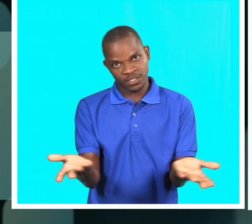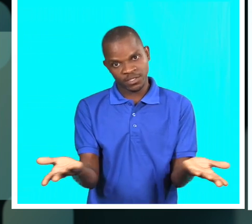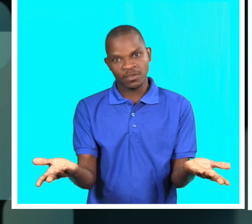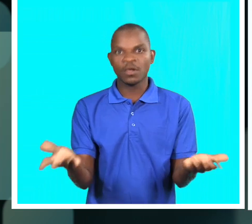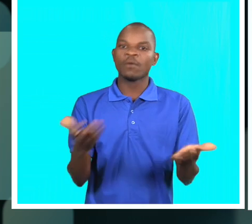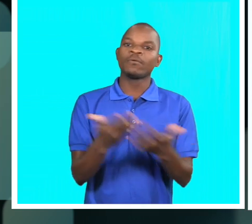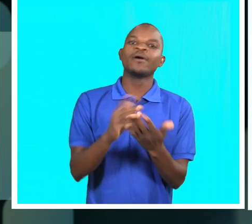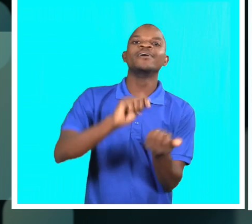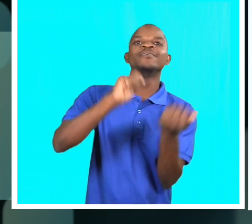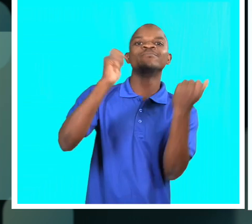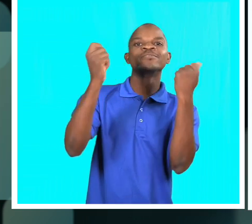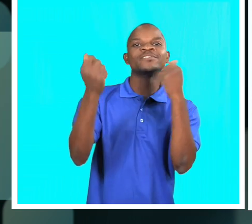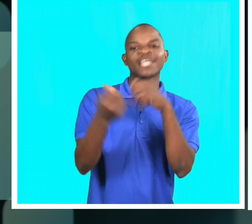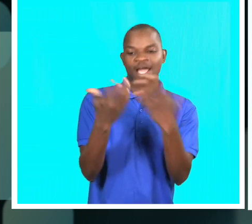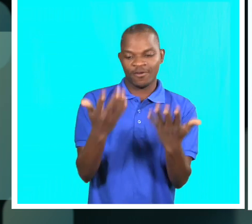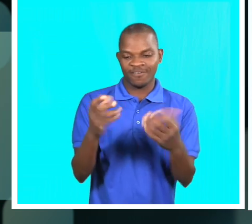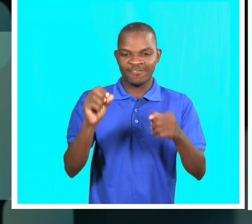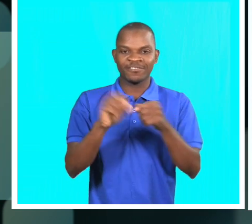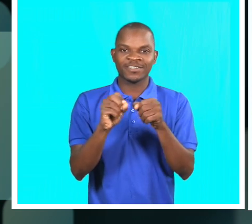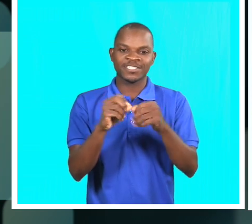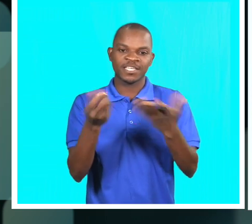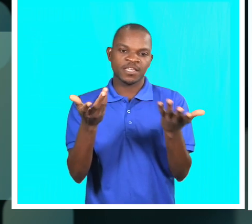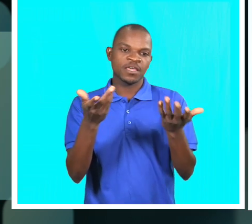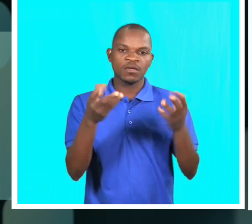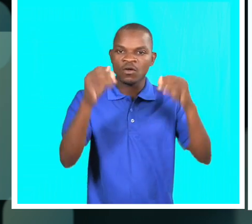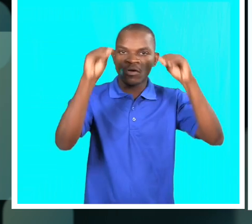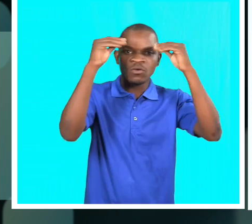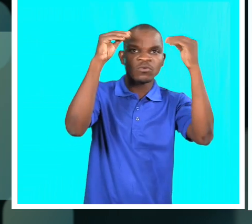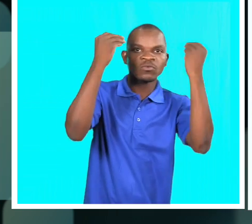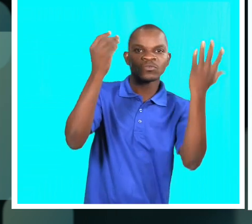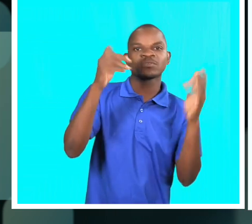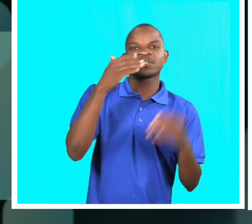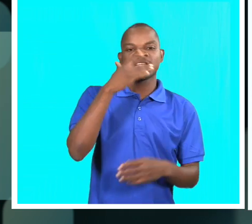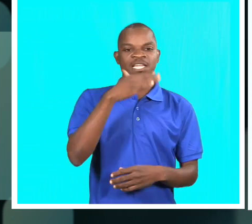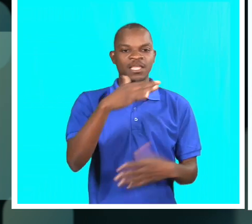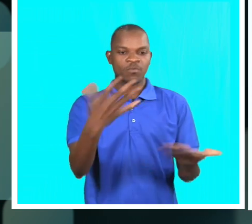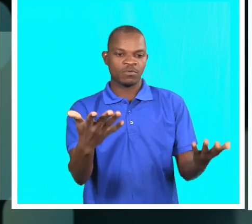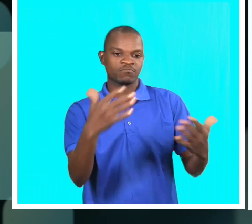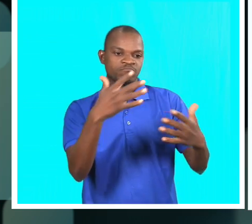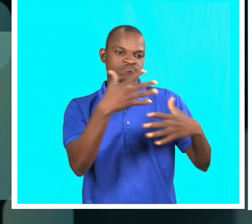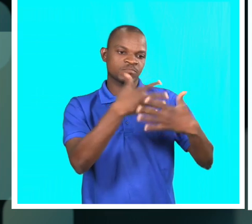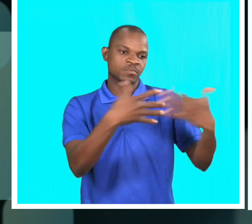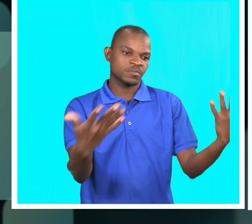fazer. Mudei, vou fazer com tudo um negócio.